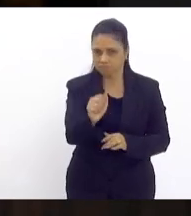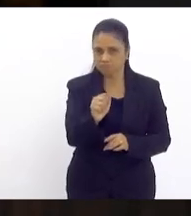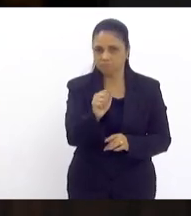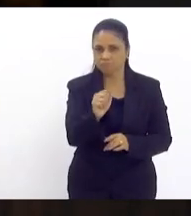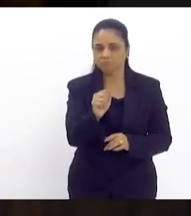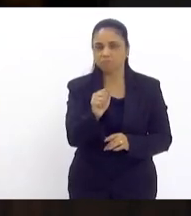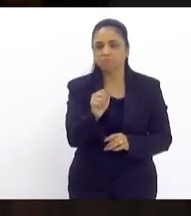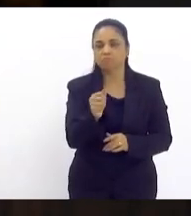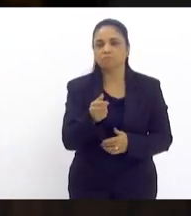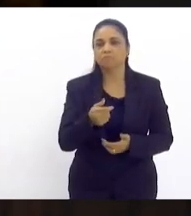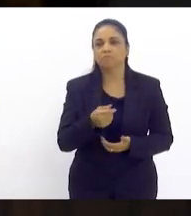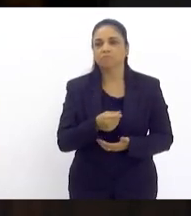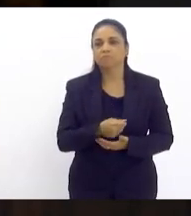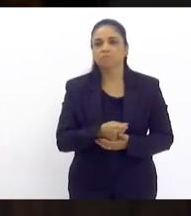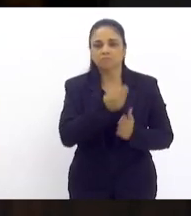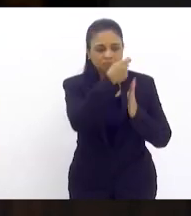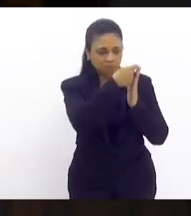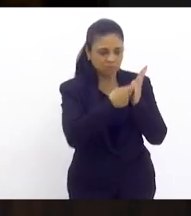vencido